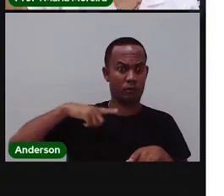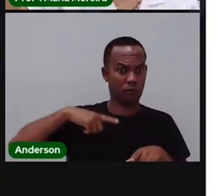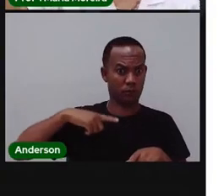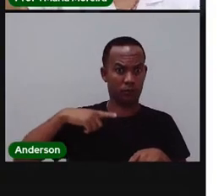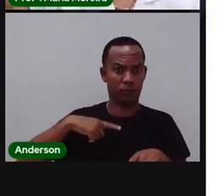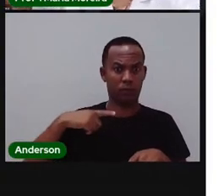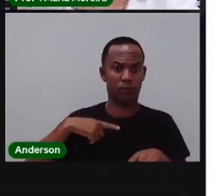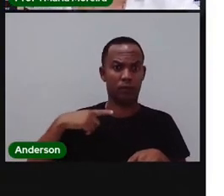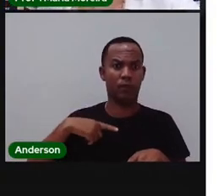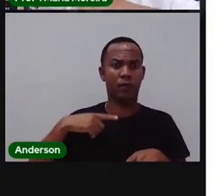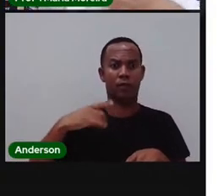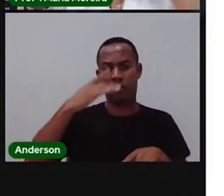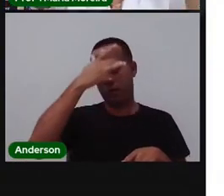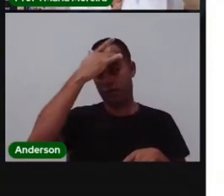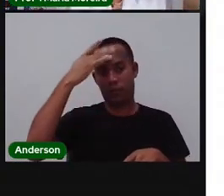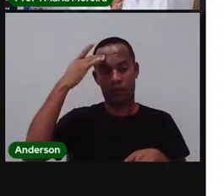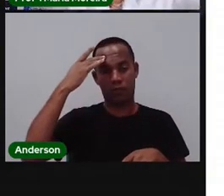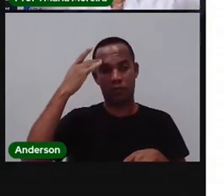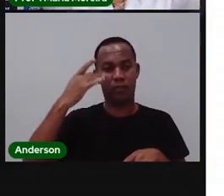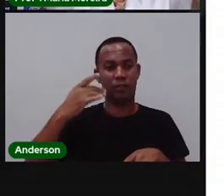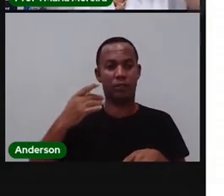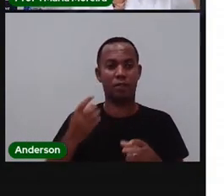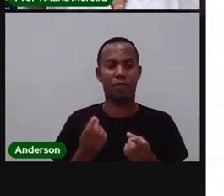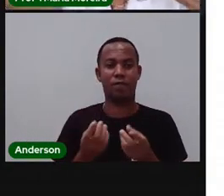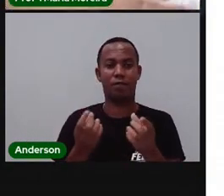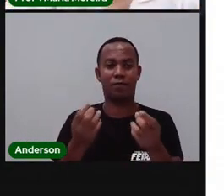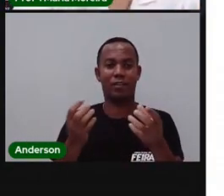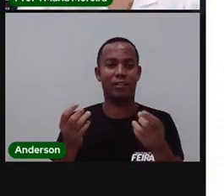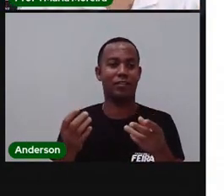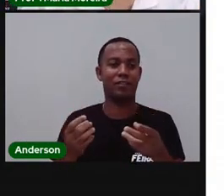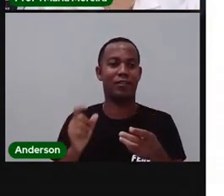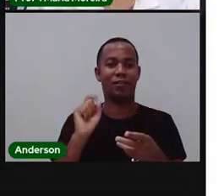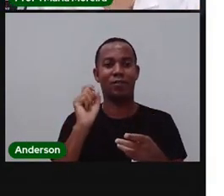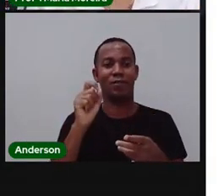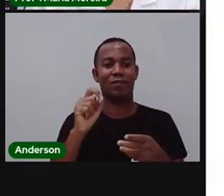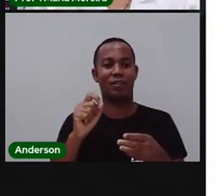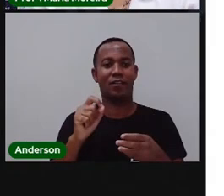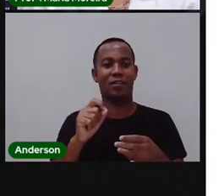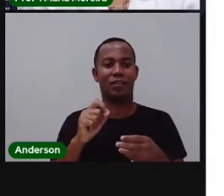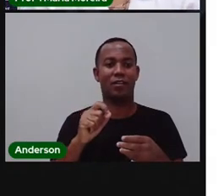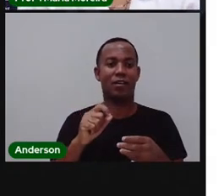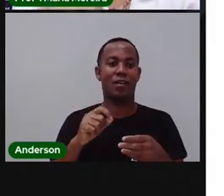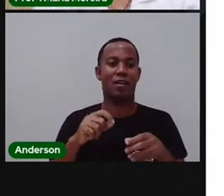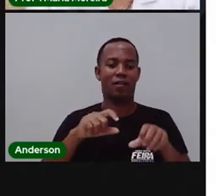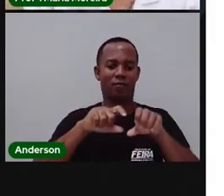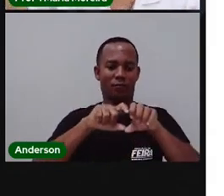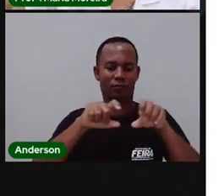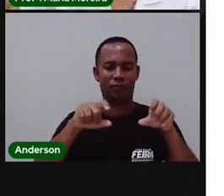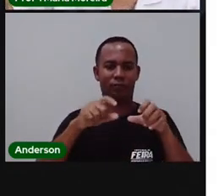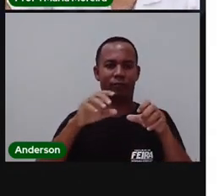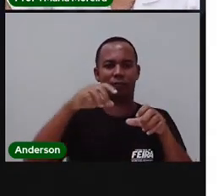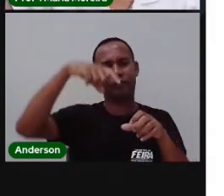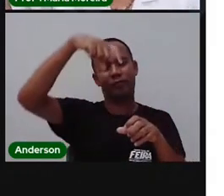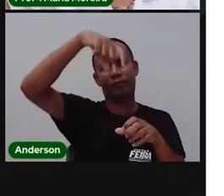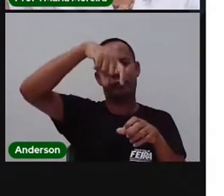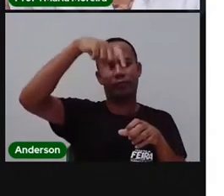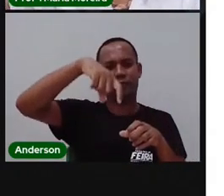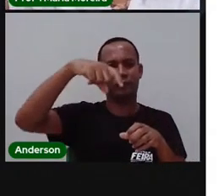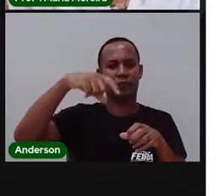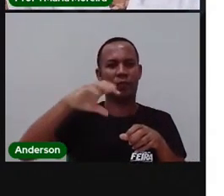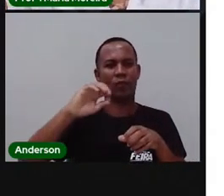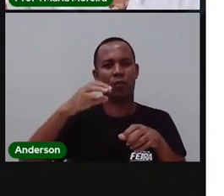vende alho, e aí pendura meio com alho aqui assim, né, para conseguir vender. Tem gente que usa a cabeça,